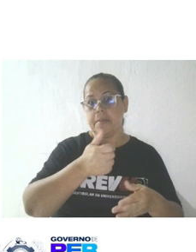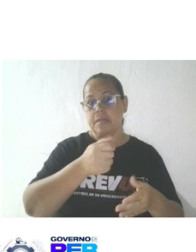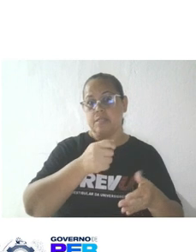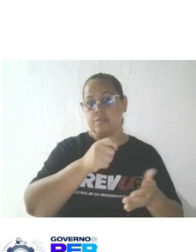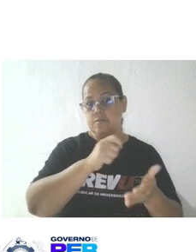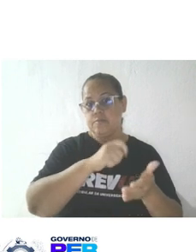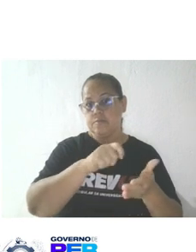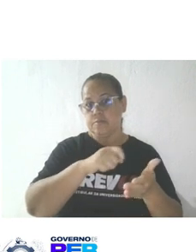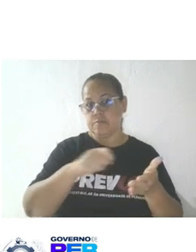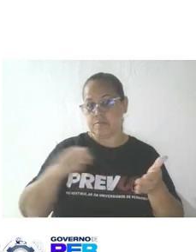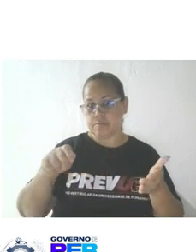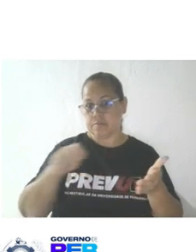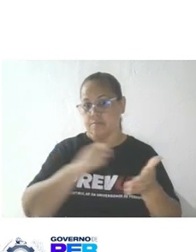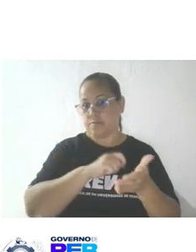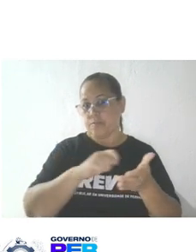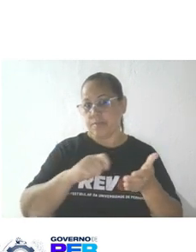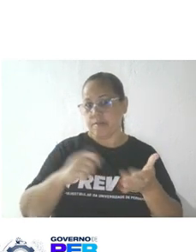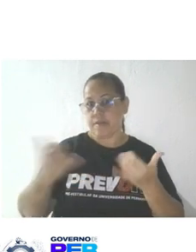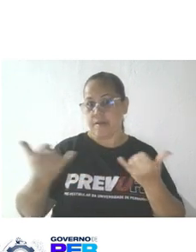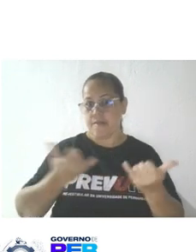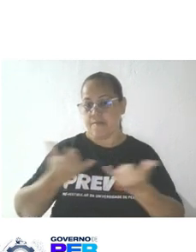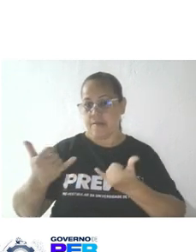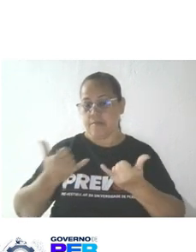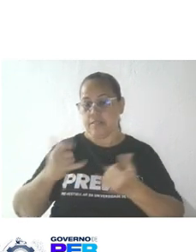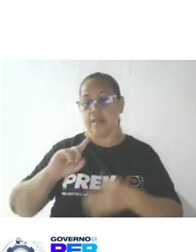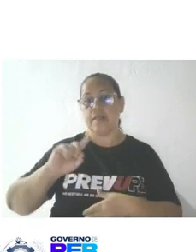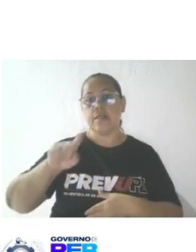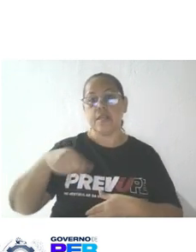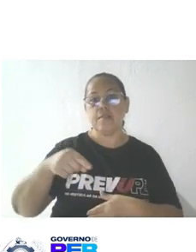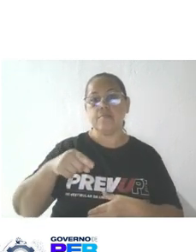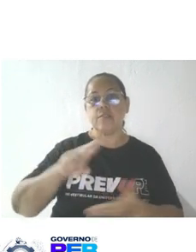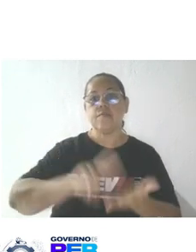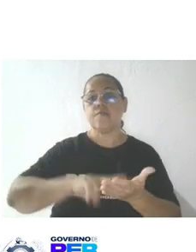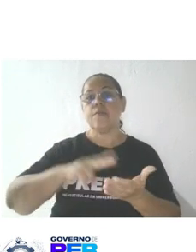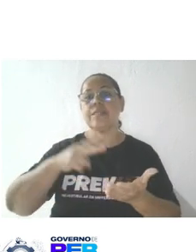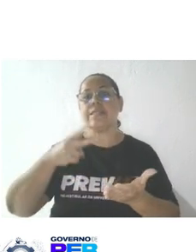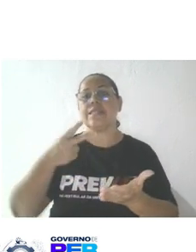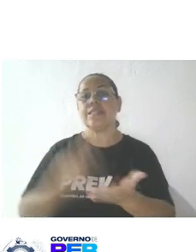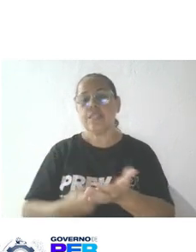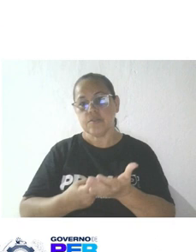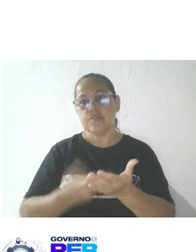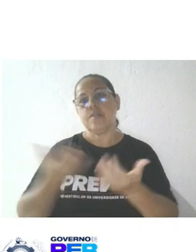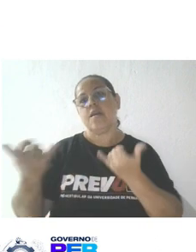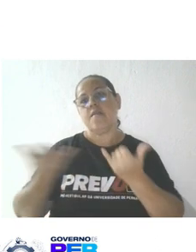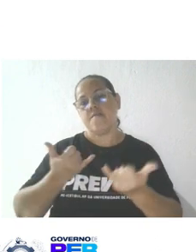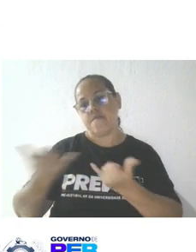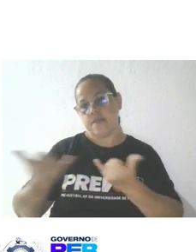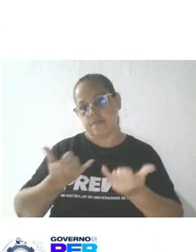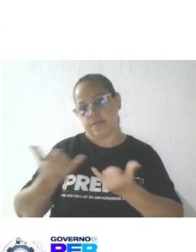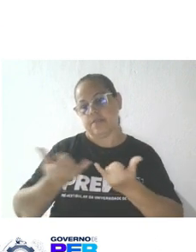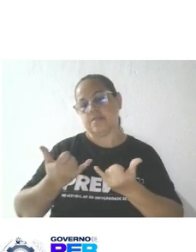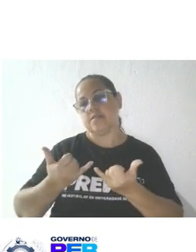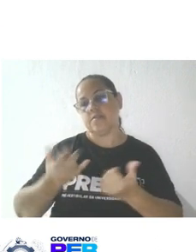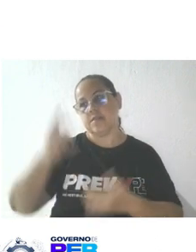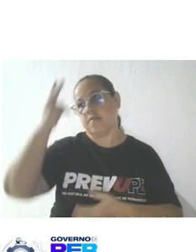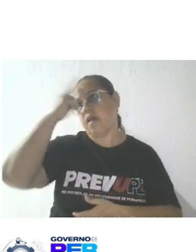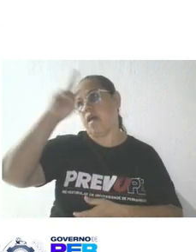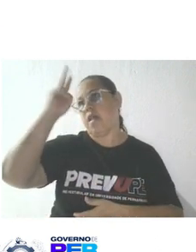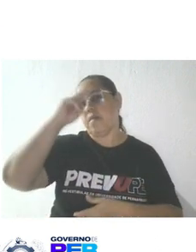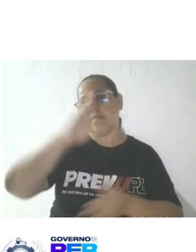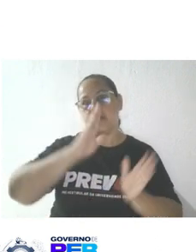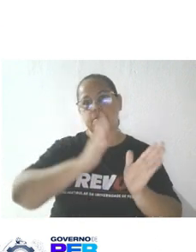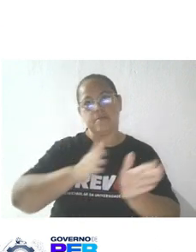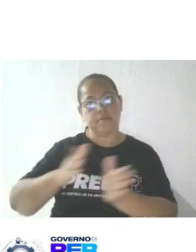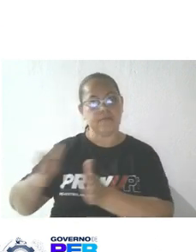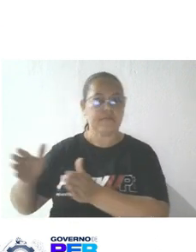transcrição, né? Primeiro eu vou transcrever a informação, para depois traduzir essa informação. Então, é assim que você vai lembrar das etapas da